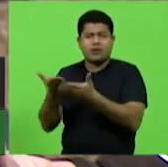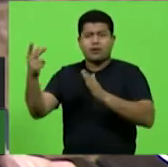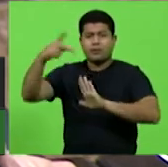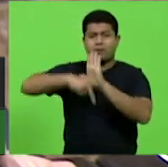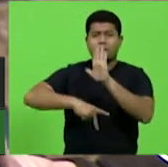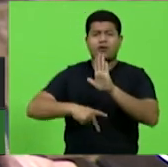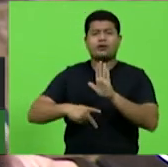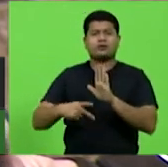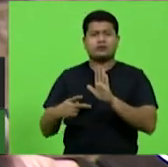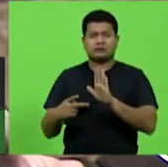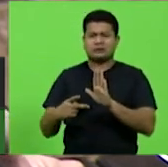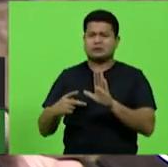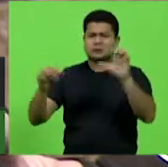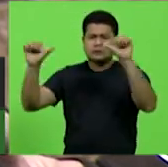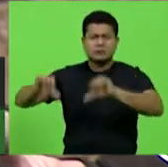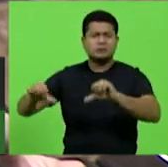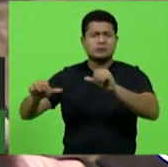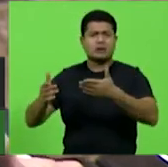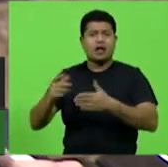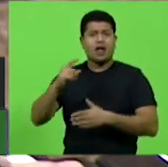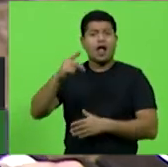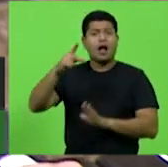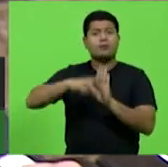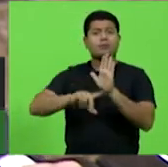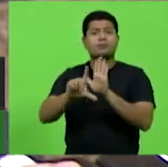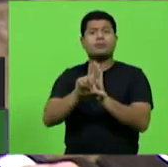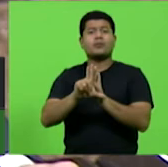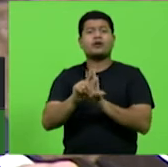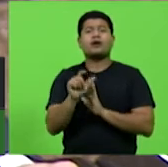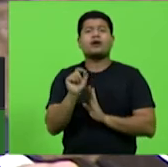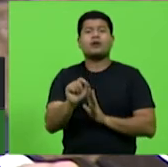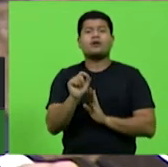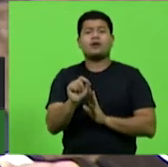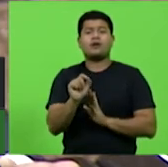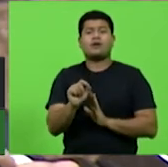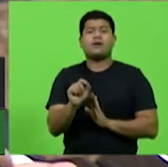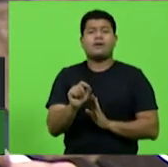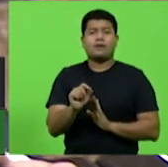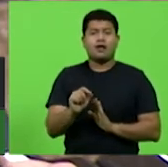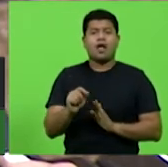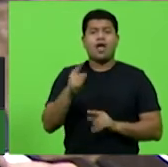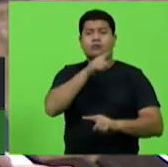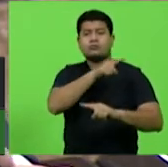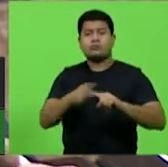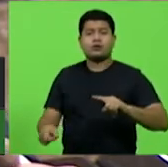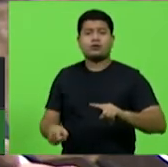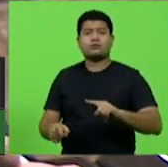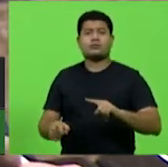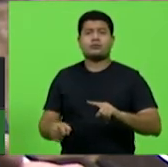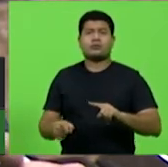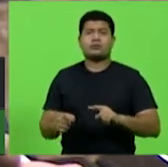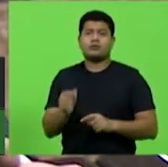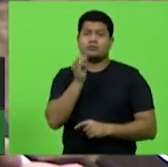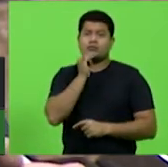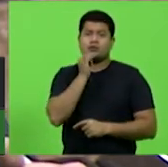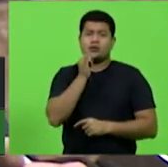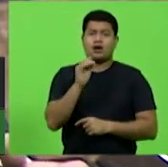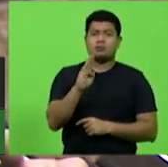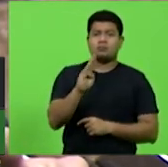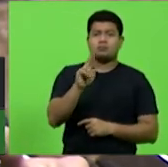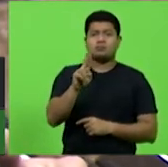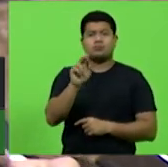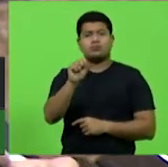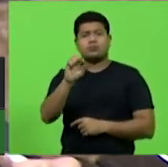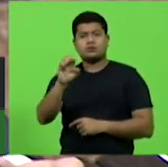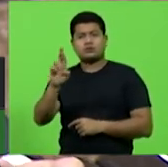projetos malditos? Esse PL quer simplesmente proibir os serviços como Buser, Forbus,